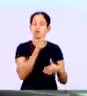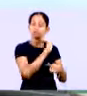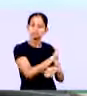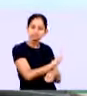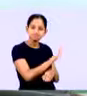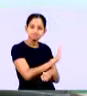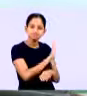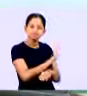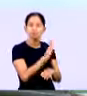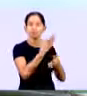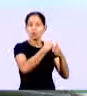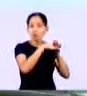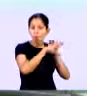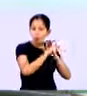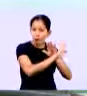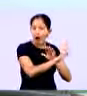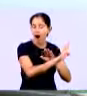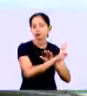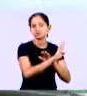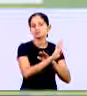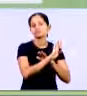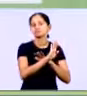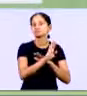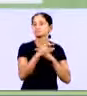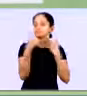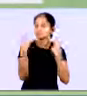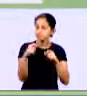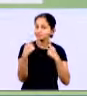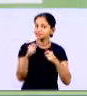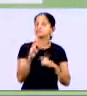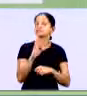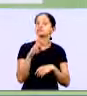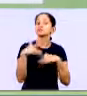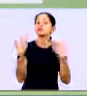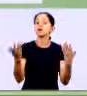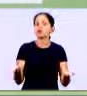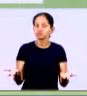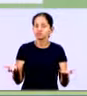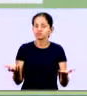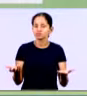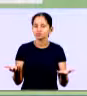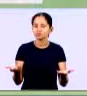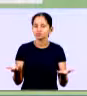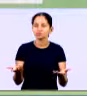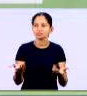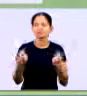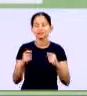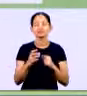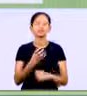nesse patamar. Então, o estoque desejado, que você vai colocar aqui, né?